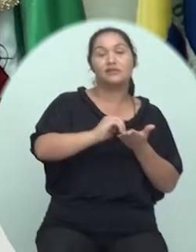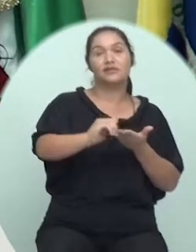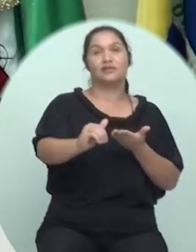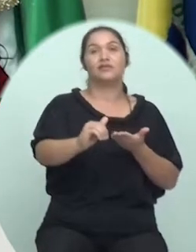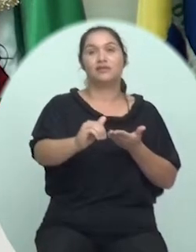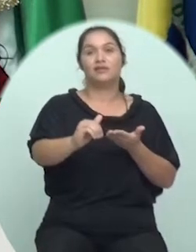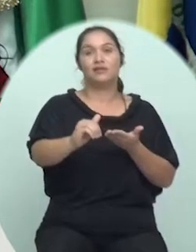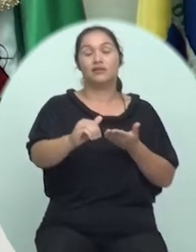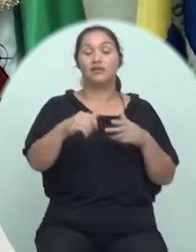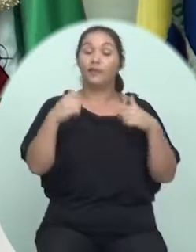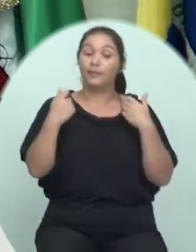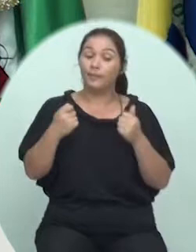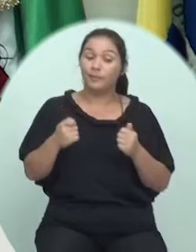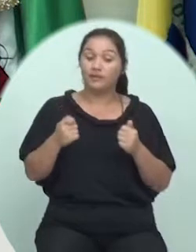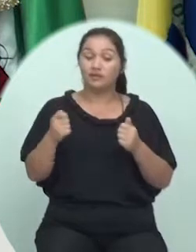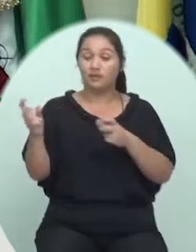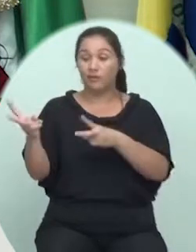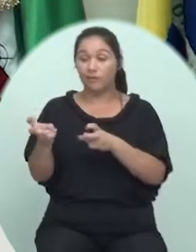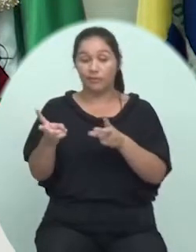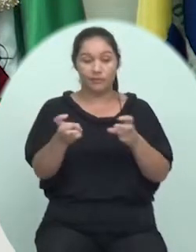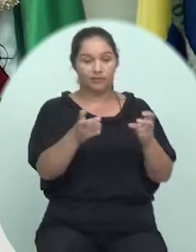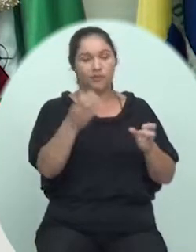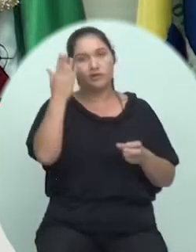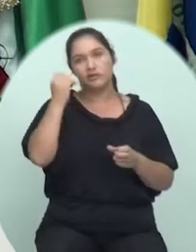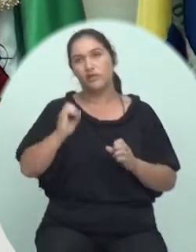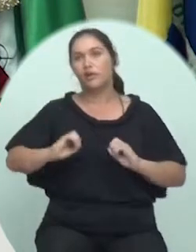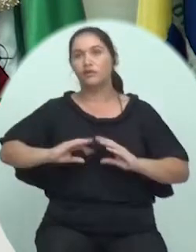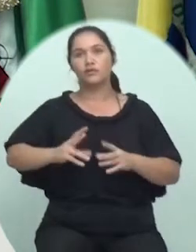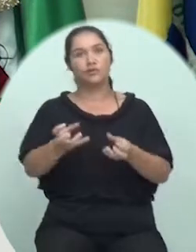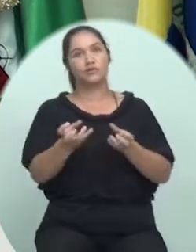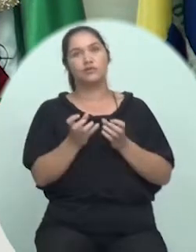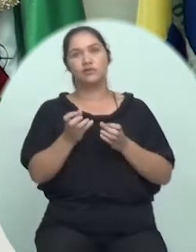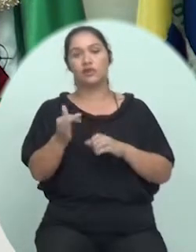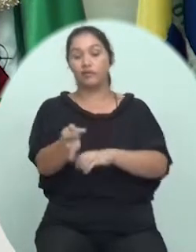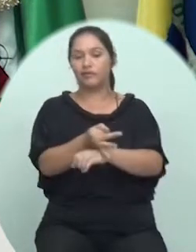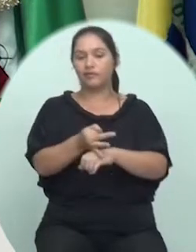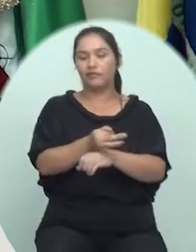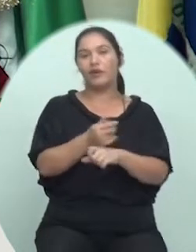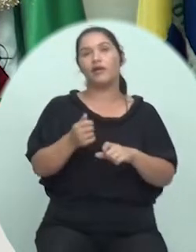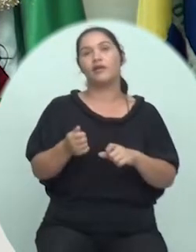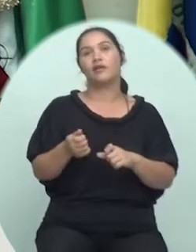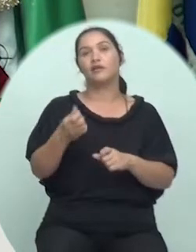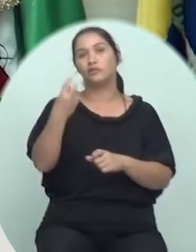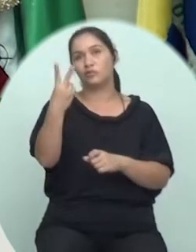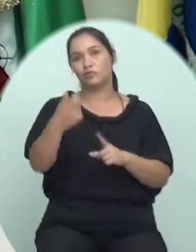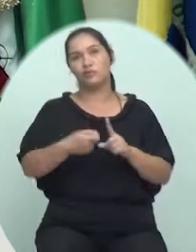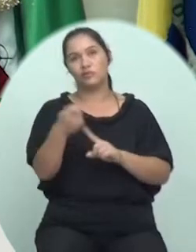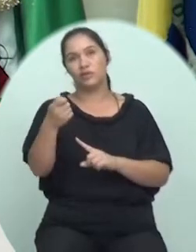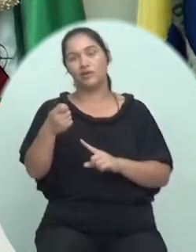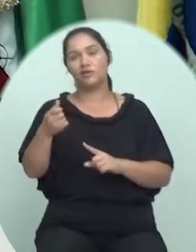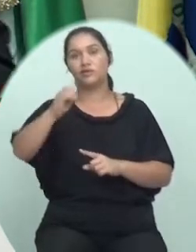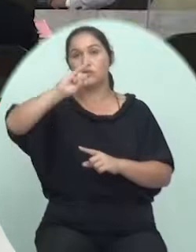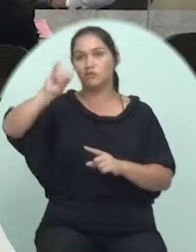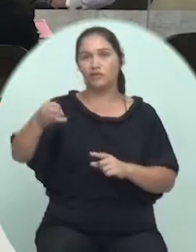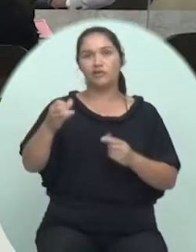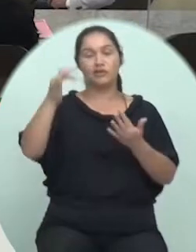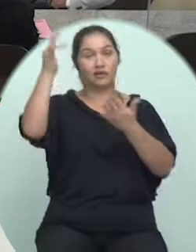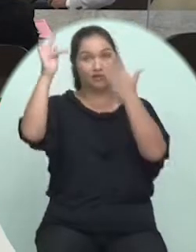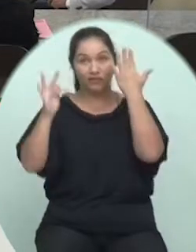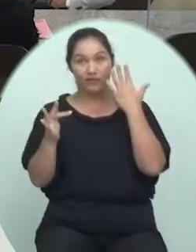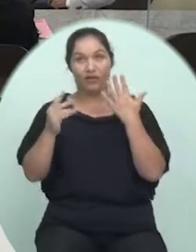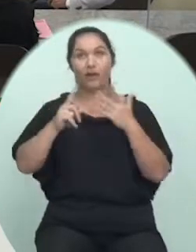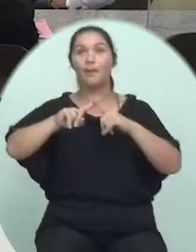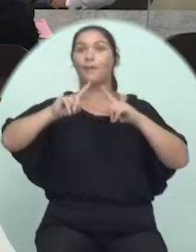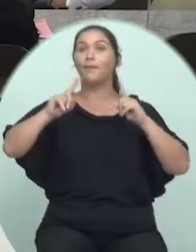janeiro, né, pelo quadro do verão. Agora, só que a população não pode sofrer em relação a esse procedimento. Ah,